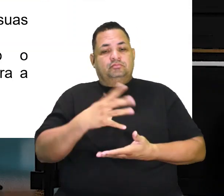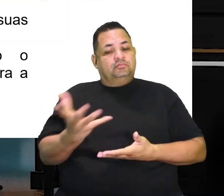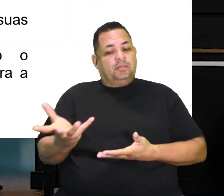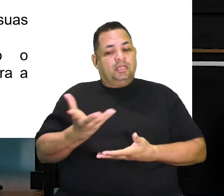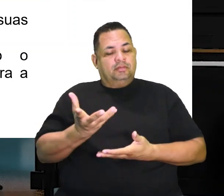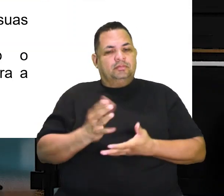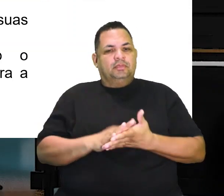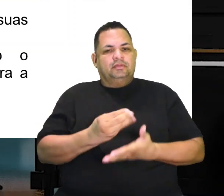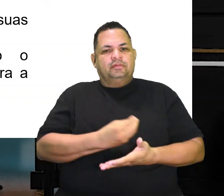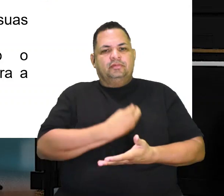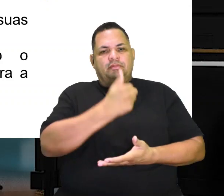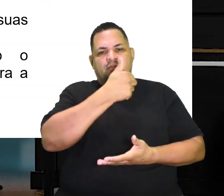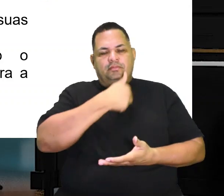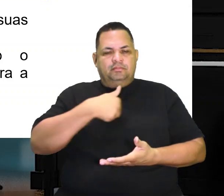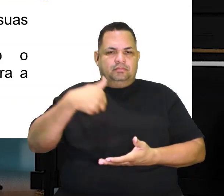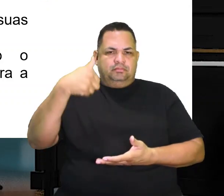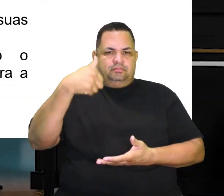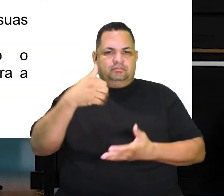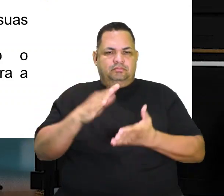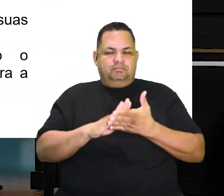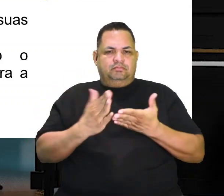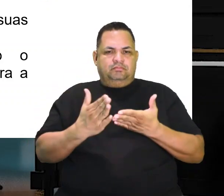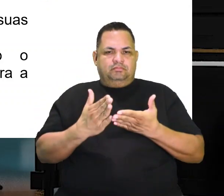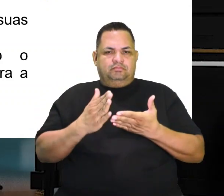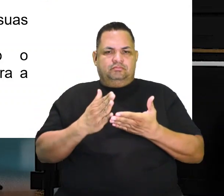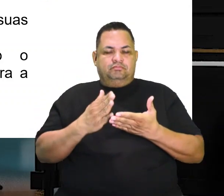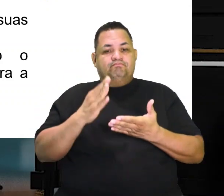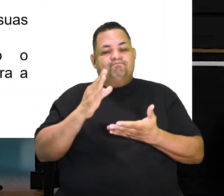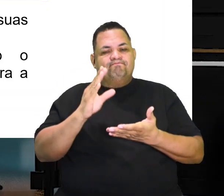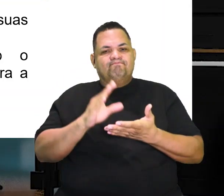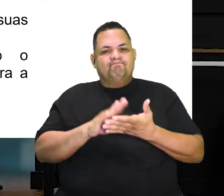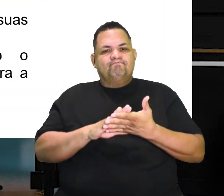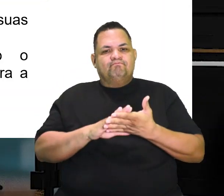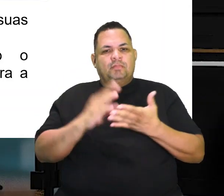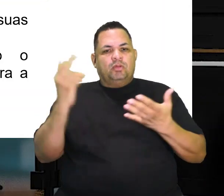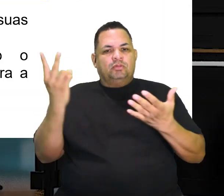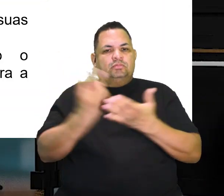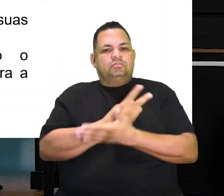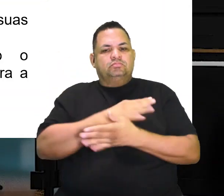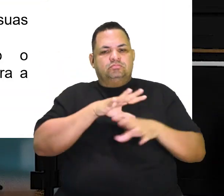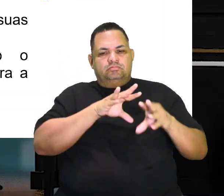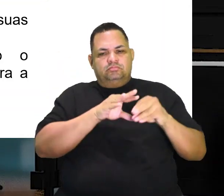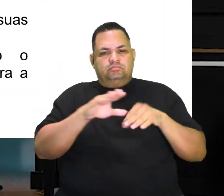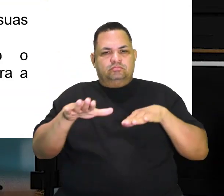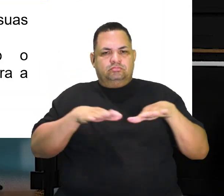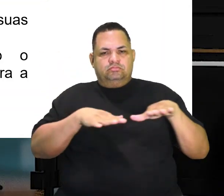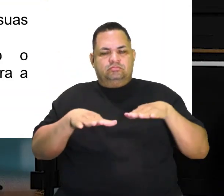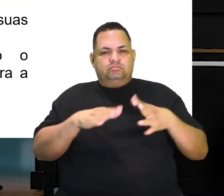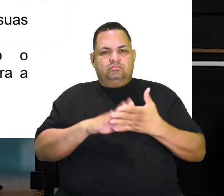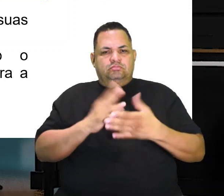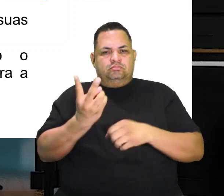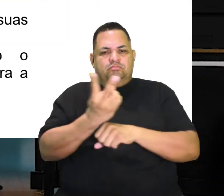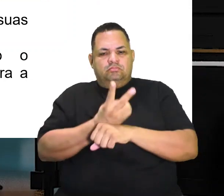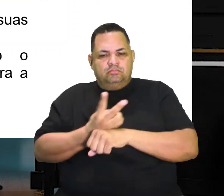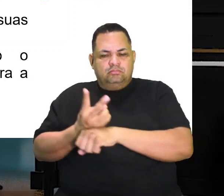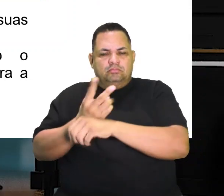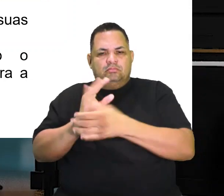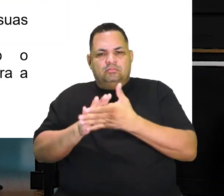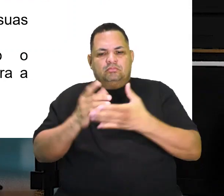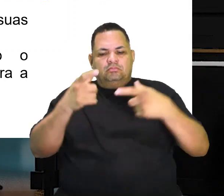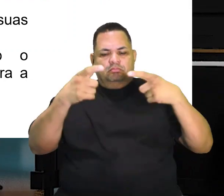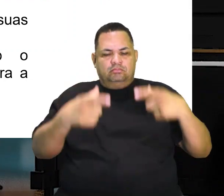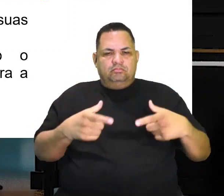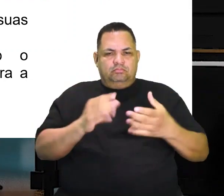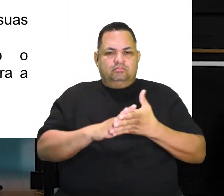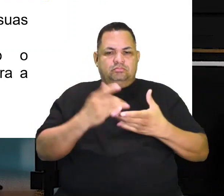sobrevivência. Então, um outro fator que movimenta as pessoas é eles procurarem locais onde